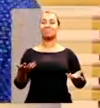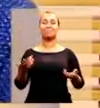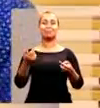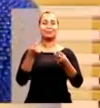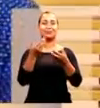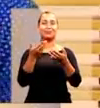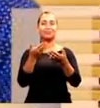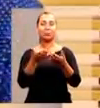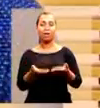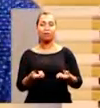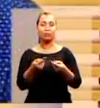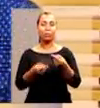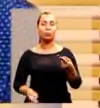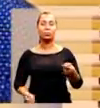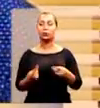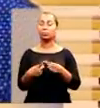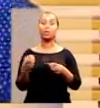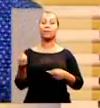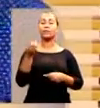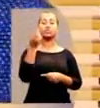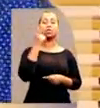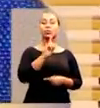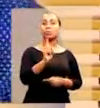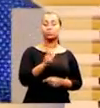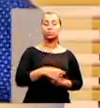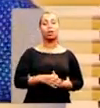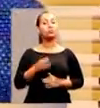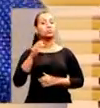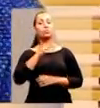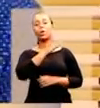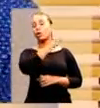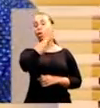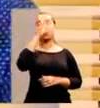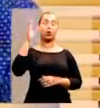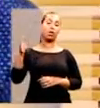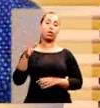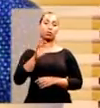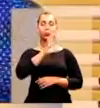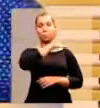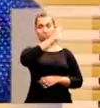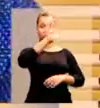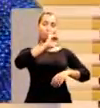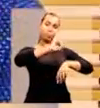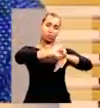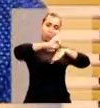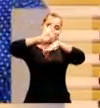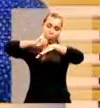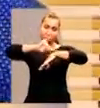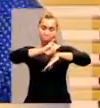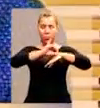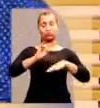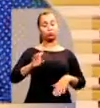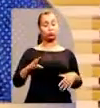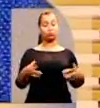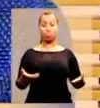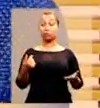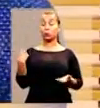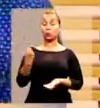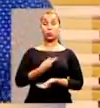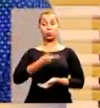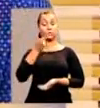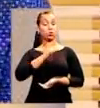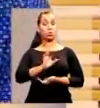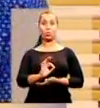Inviável, inviável né? para trazer, porque não consegue viajar. Então, eles viajam só capitais, que também tem mais chance de ter um público maior. Então, a